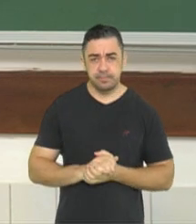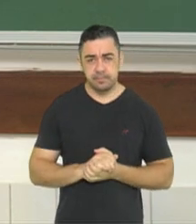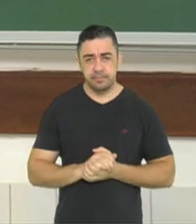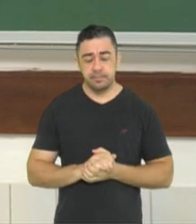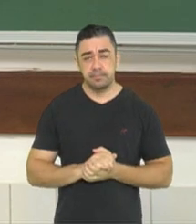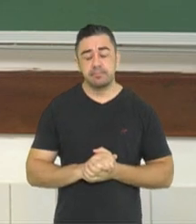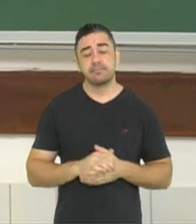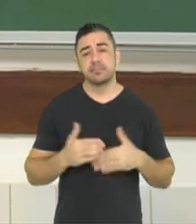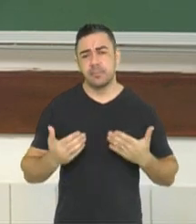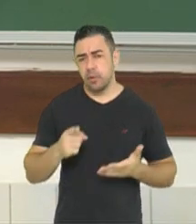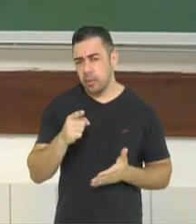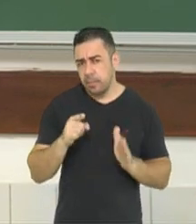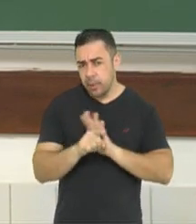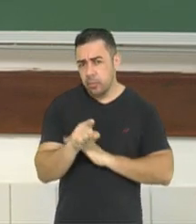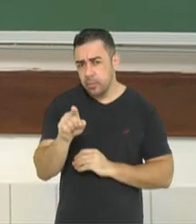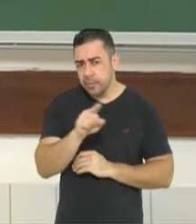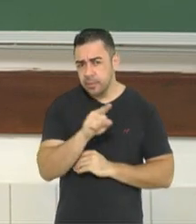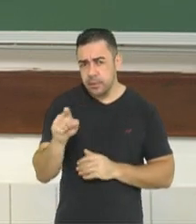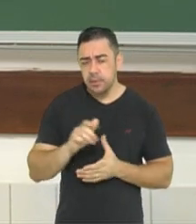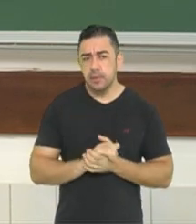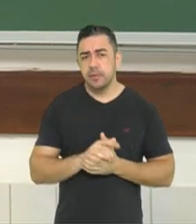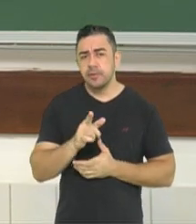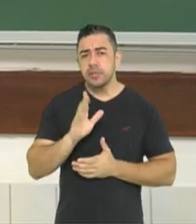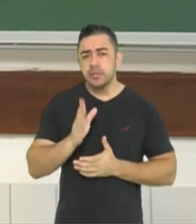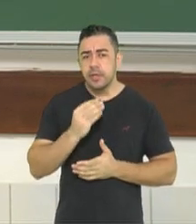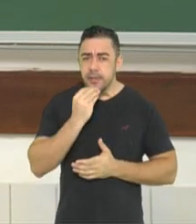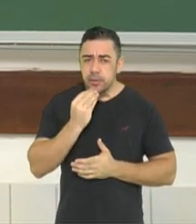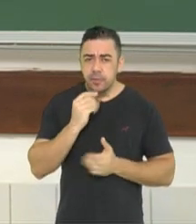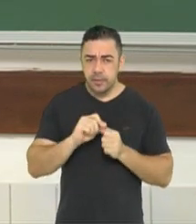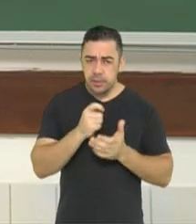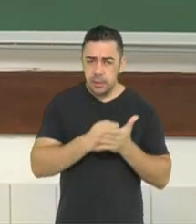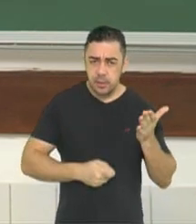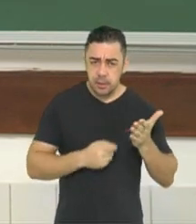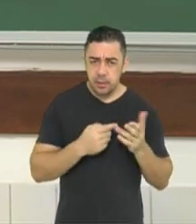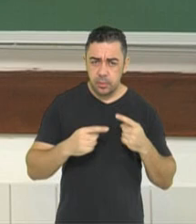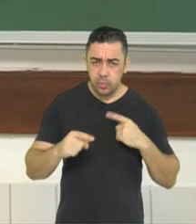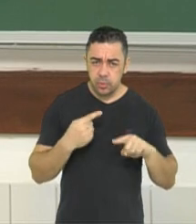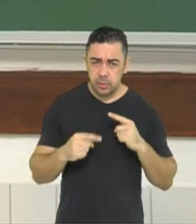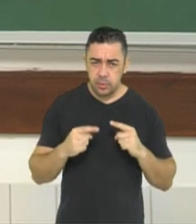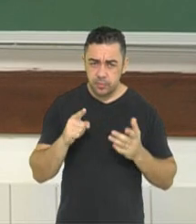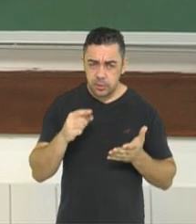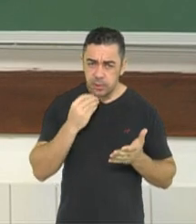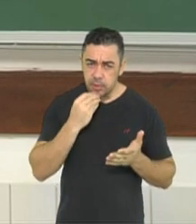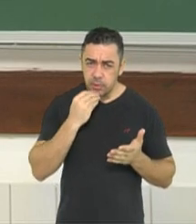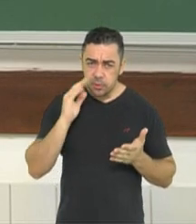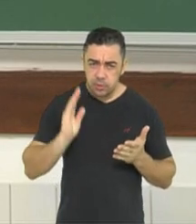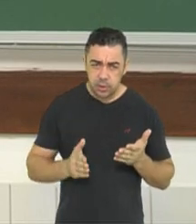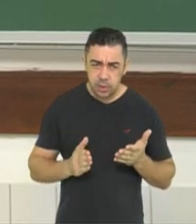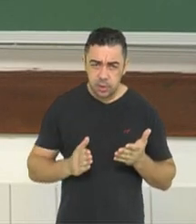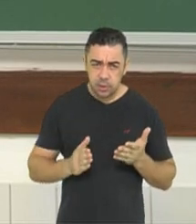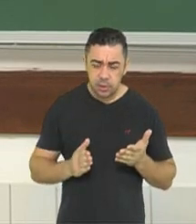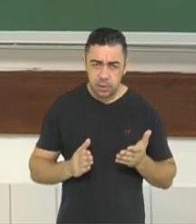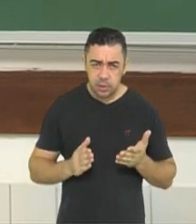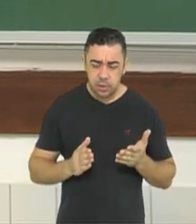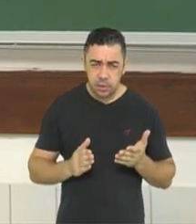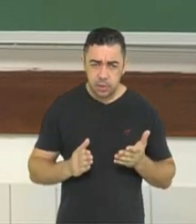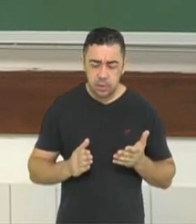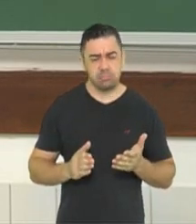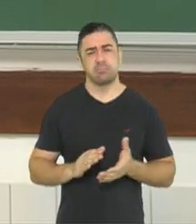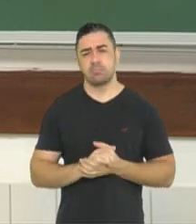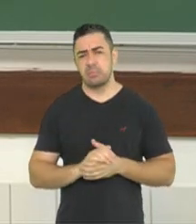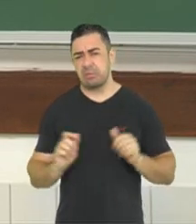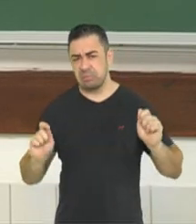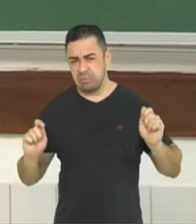aí, pessoal, você já tentou, né, compor uma música? Você já tentou escrever uma música? Será que